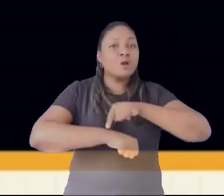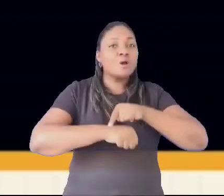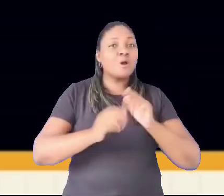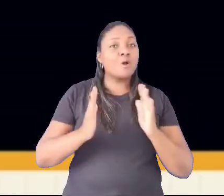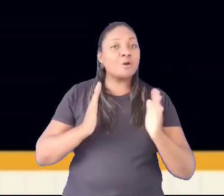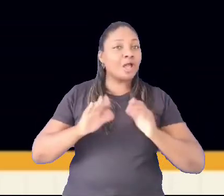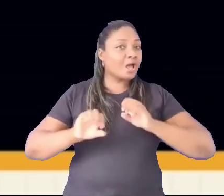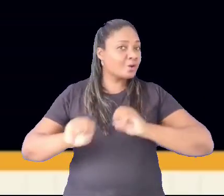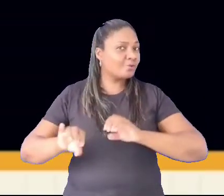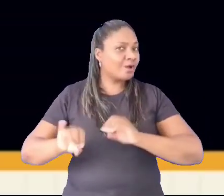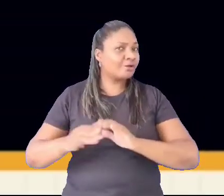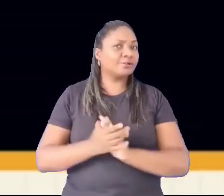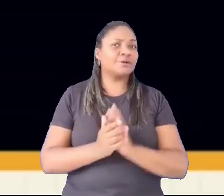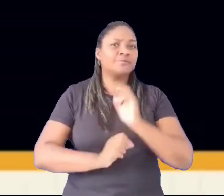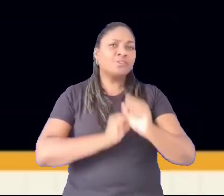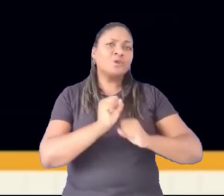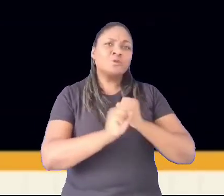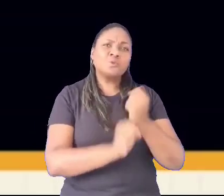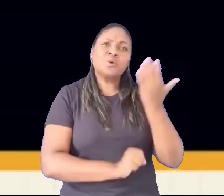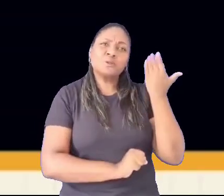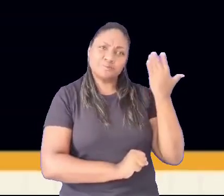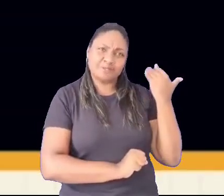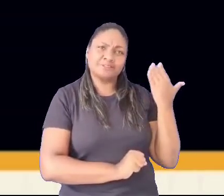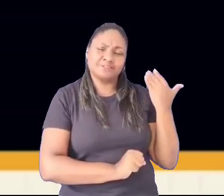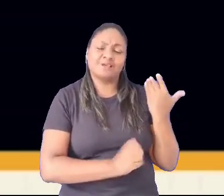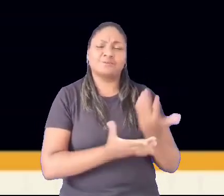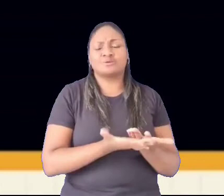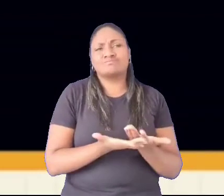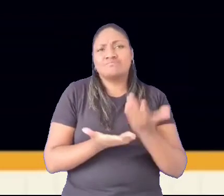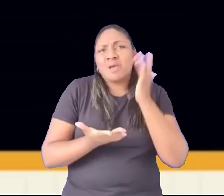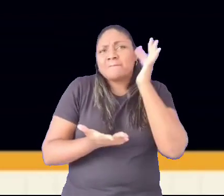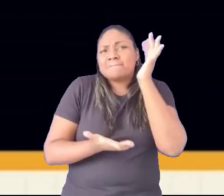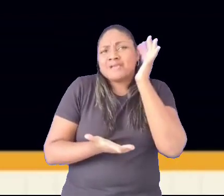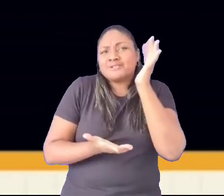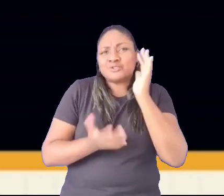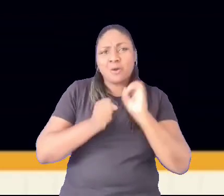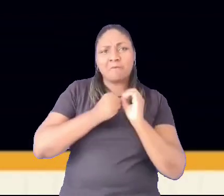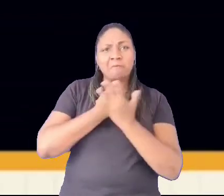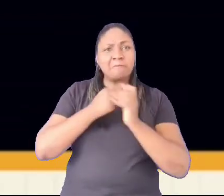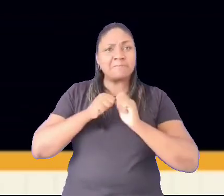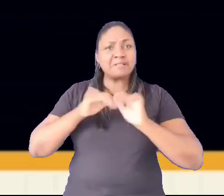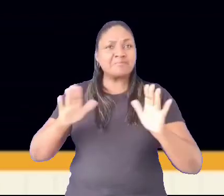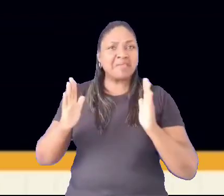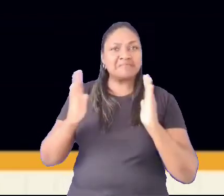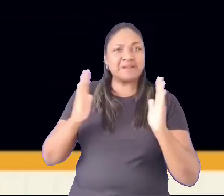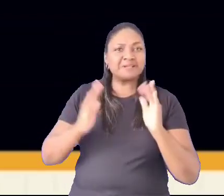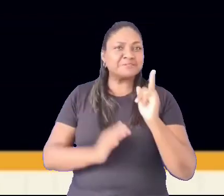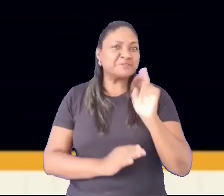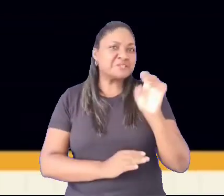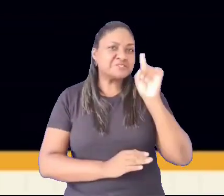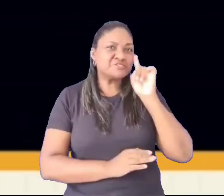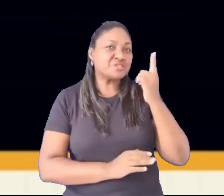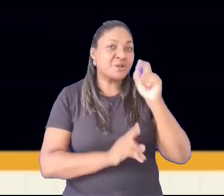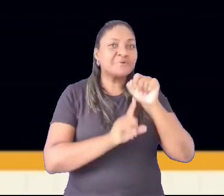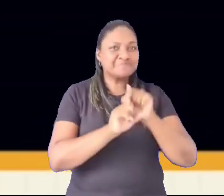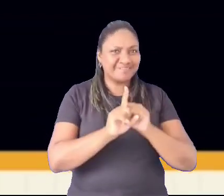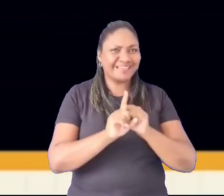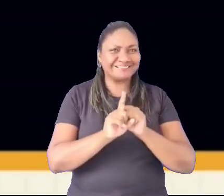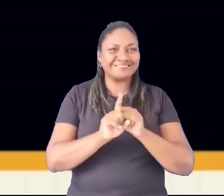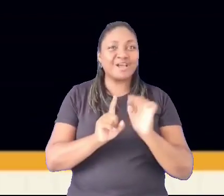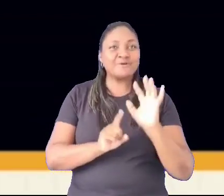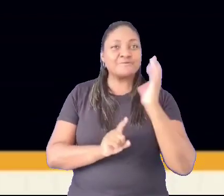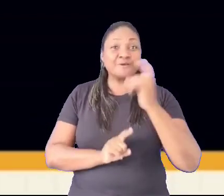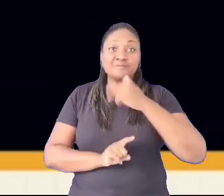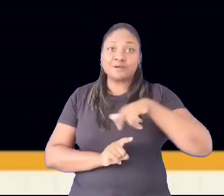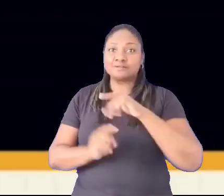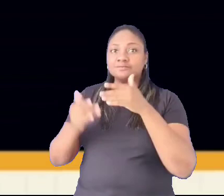das aulas. No ano passado, como a gente achou que a pandemia fosse durar 15 dias, um mês, a gente foi